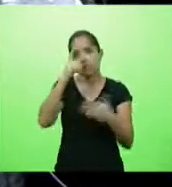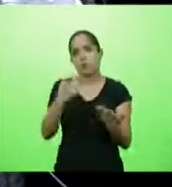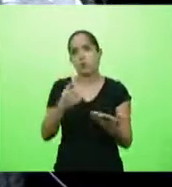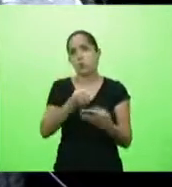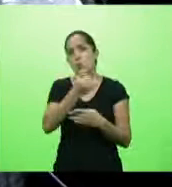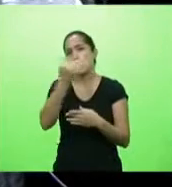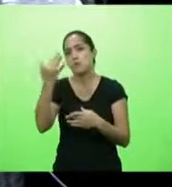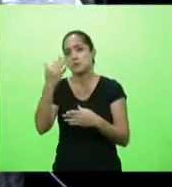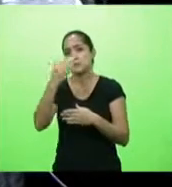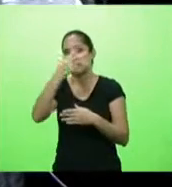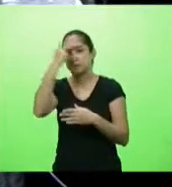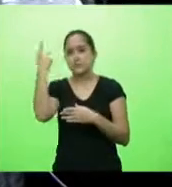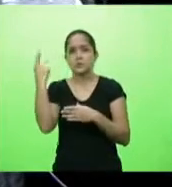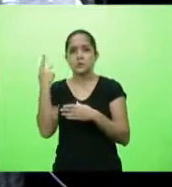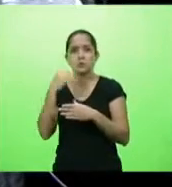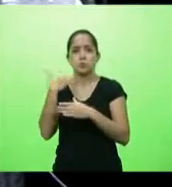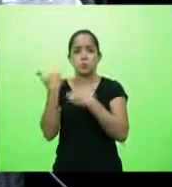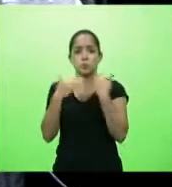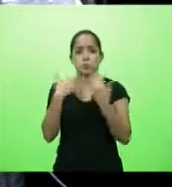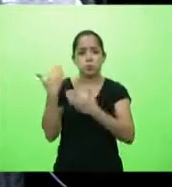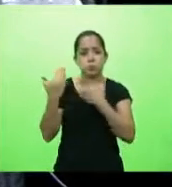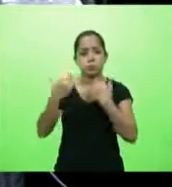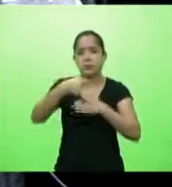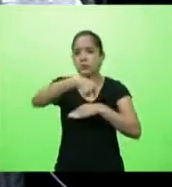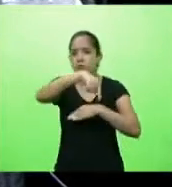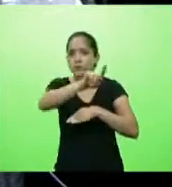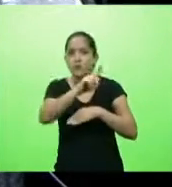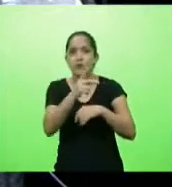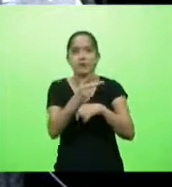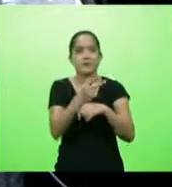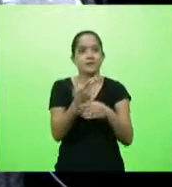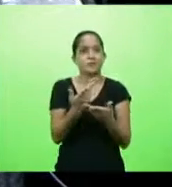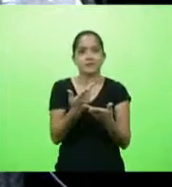morreram porque não procuraram ajuda antes?